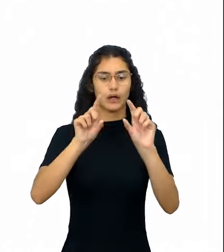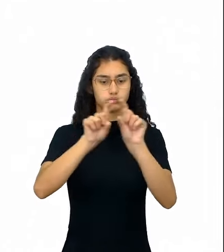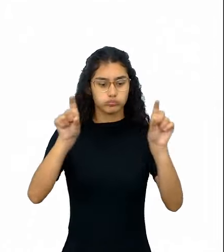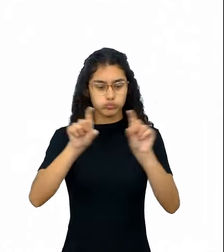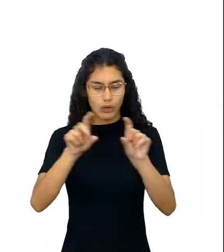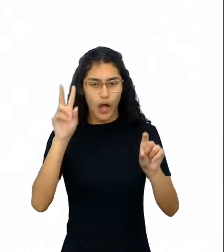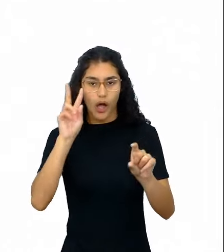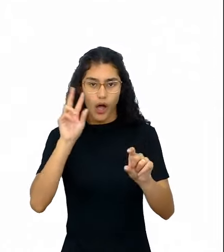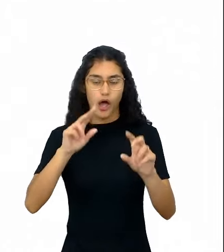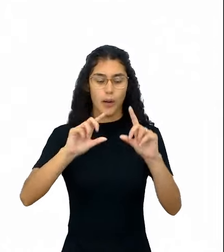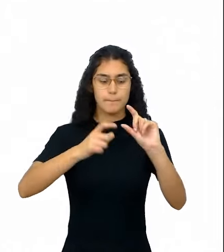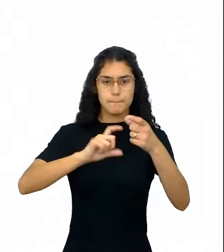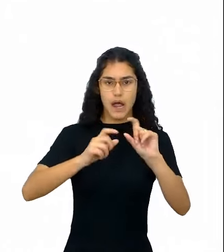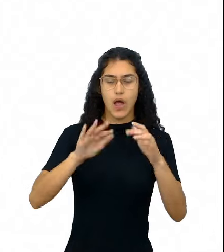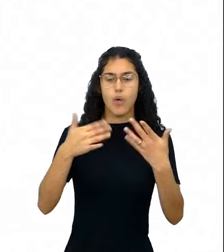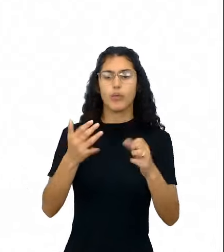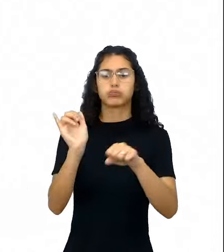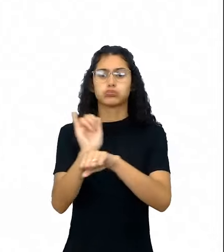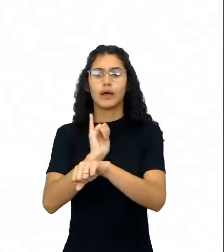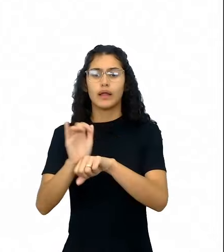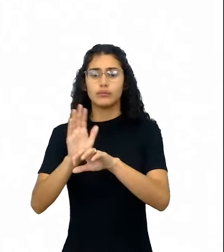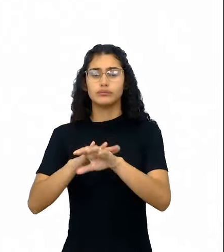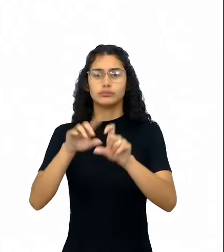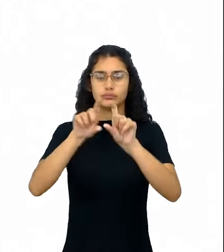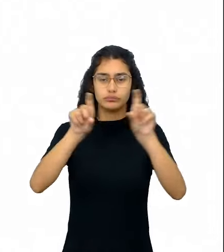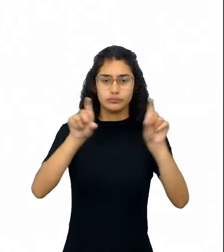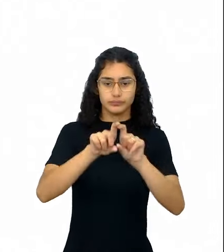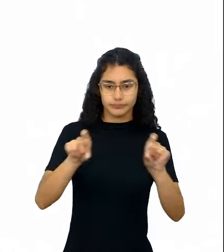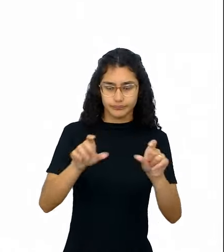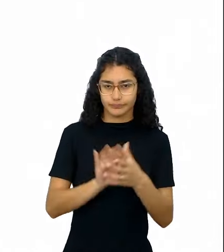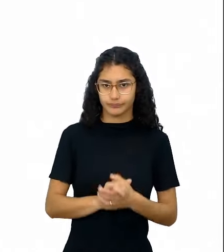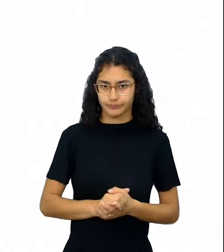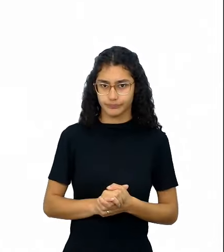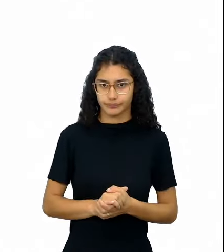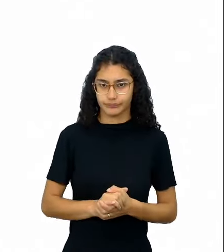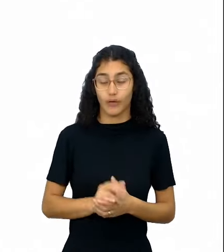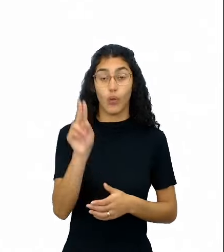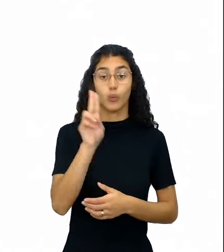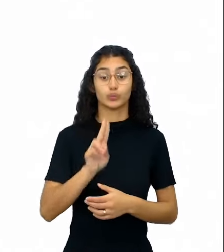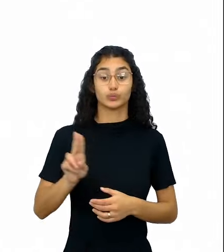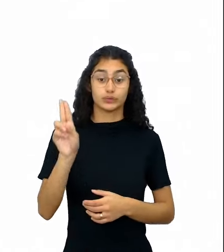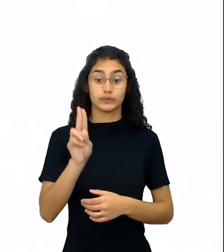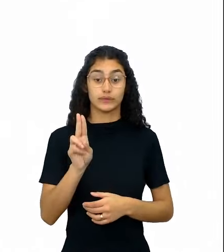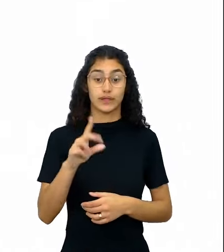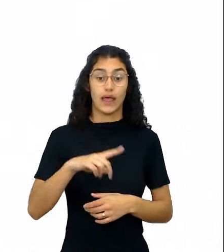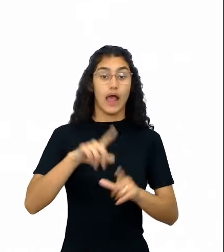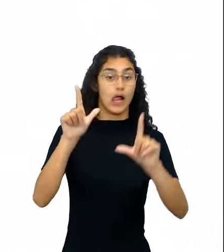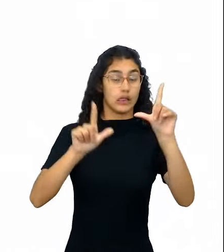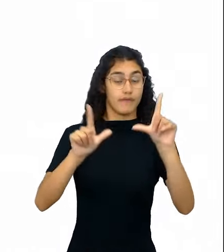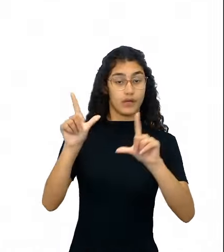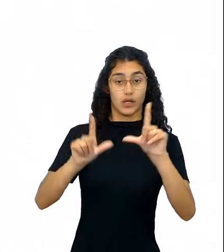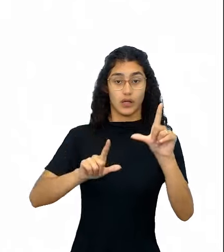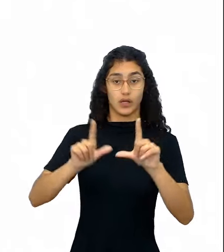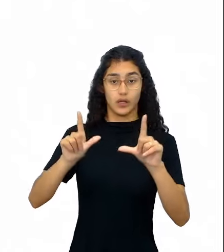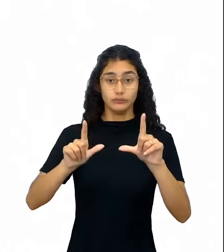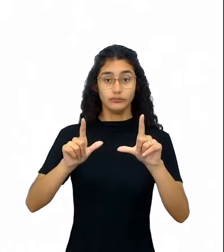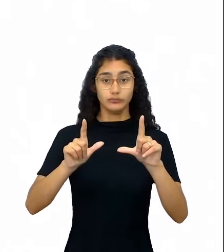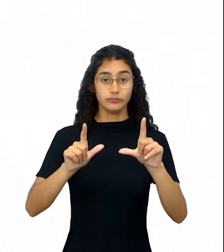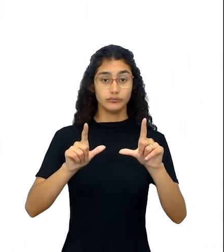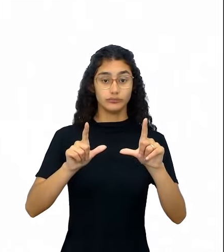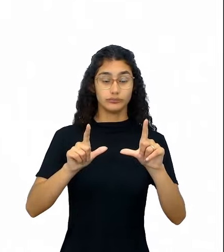é a estratégia para se trabalhar com histórias em quadrinhos? Utilizando a TV, utilizando o data